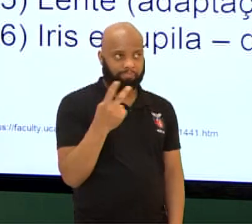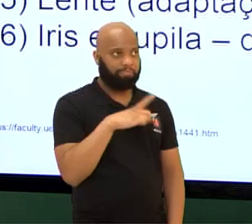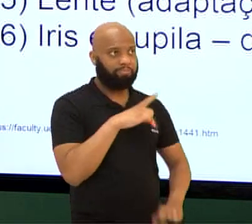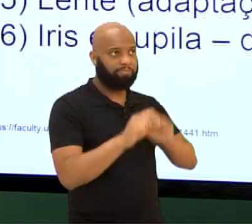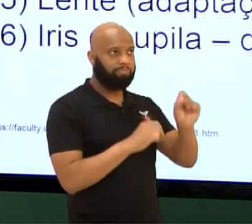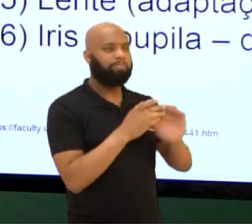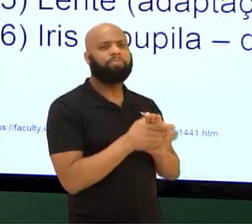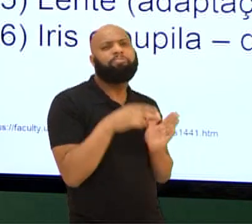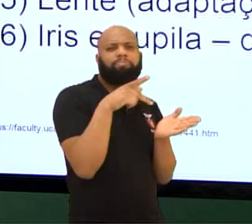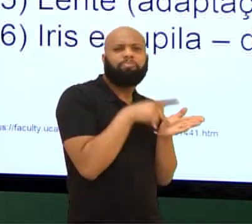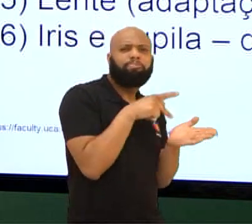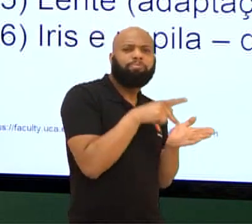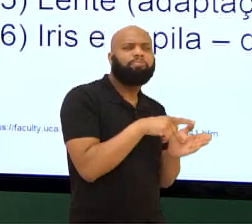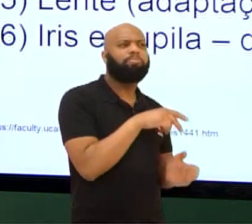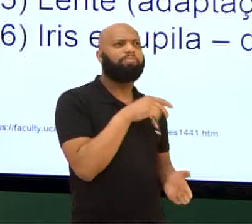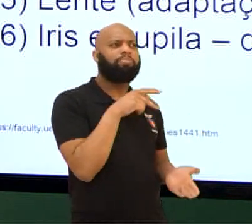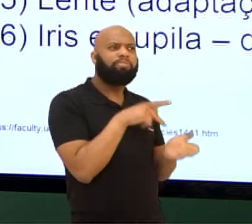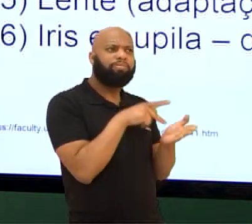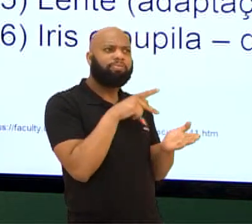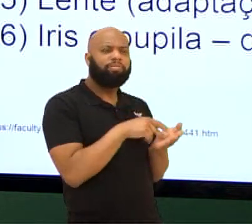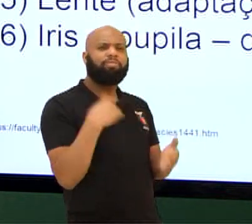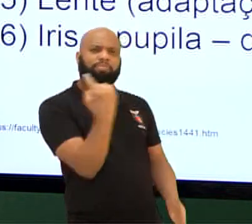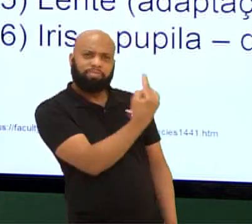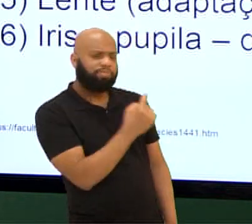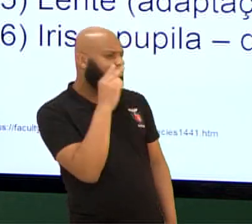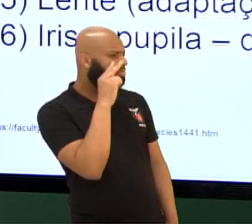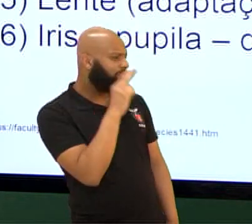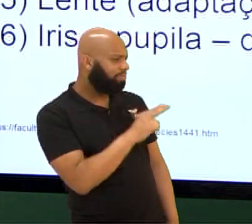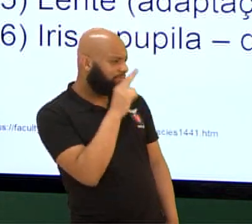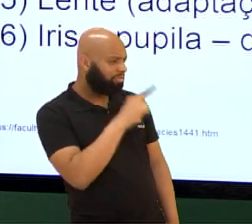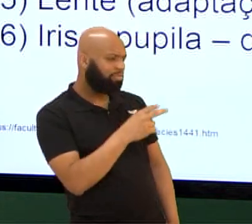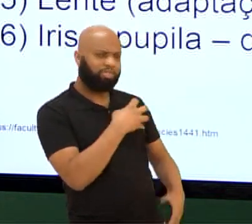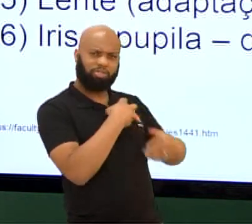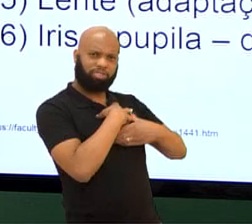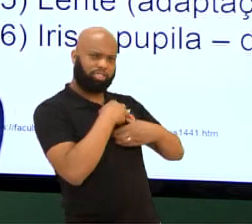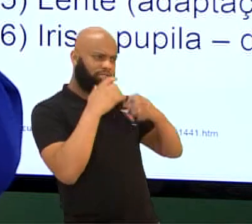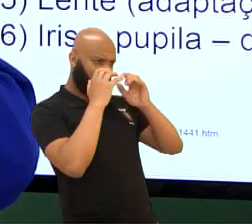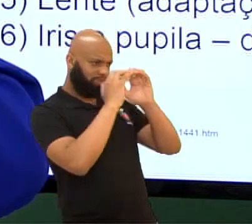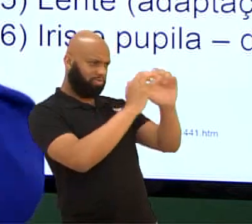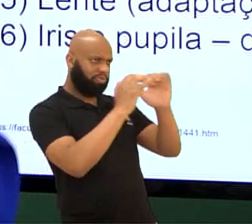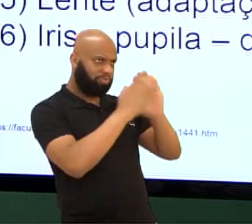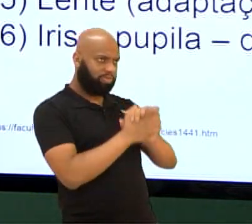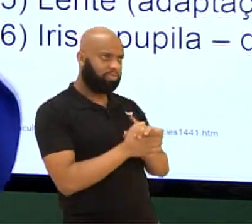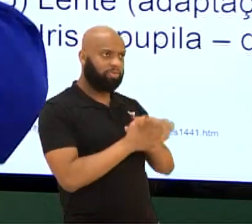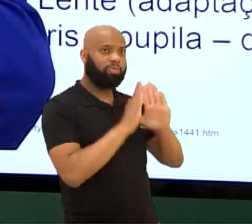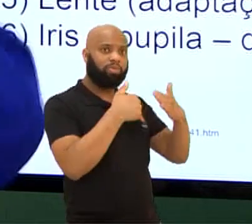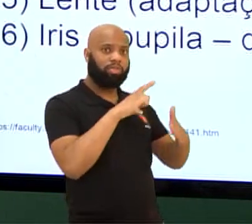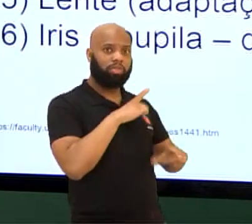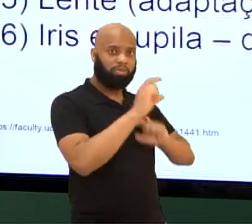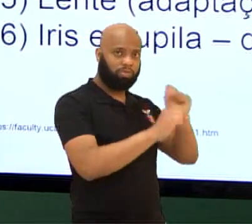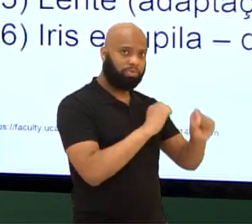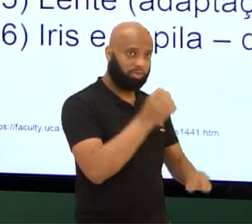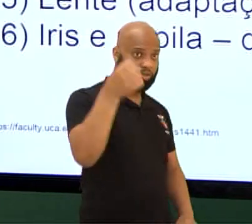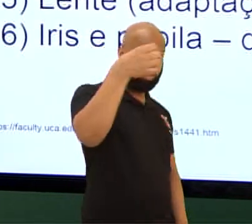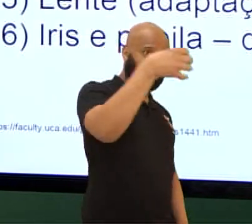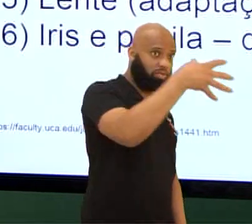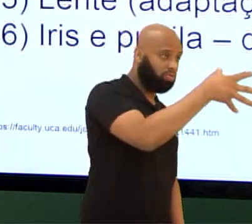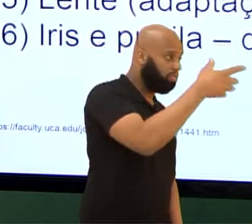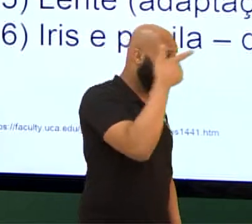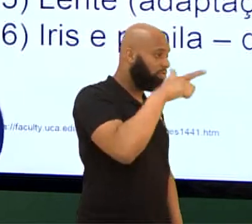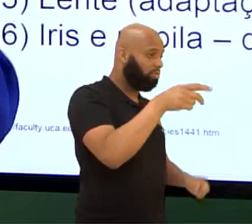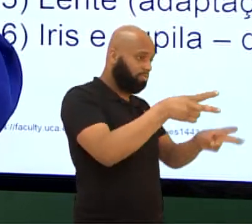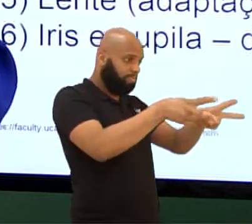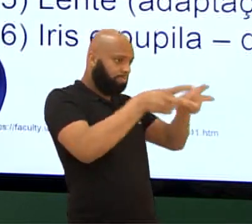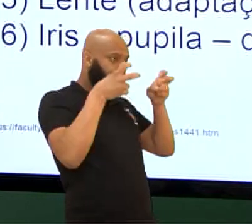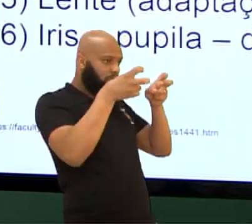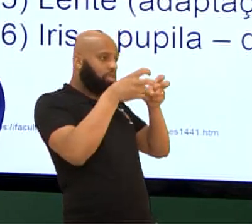araucária. É verdade que nós enxergamos com o cérebro? Na verdade, você tem a captação da luminosidade pelo olho,